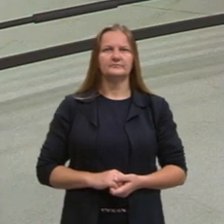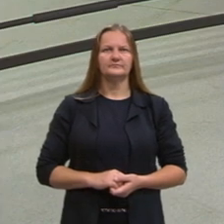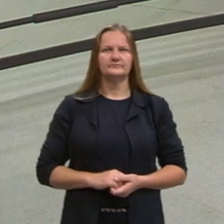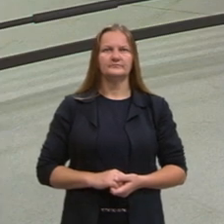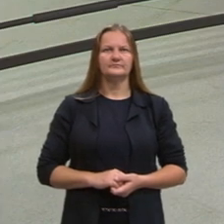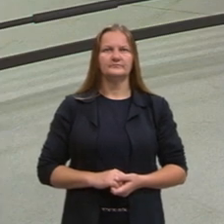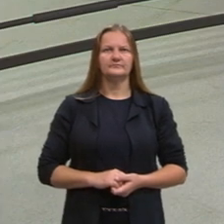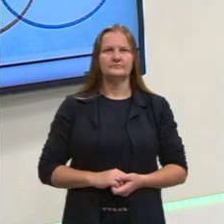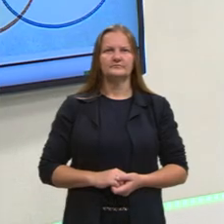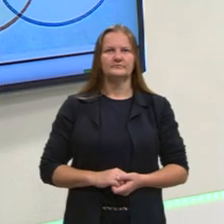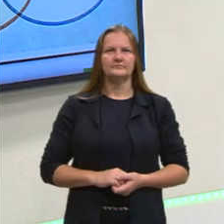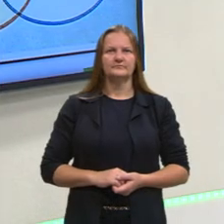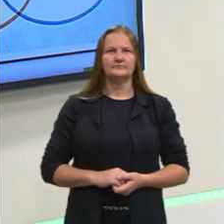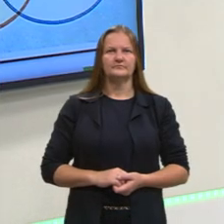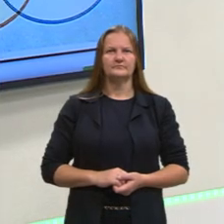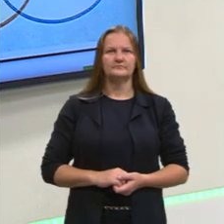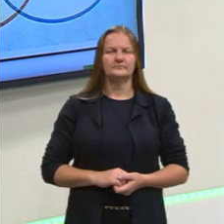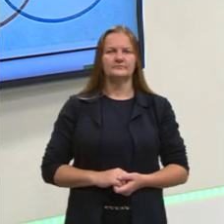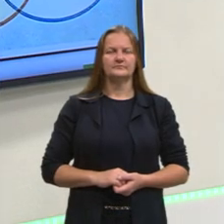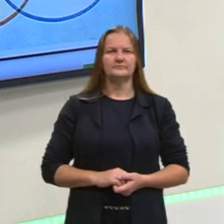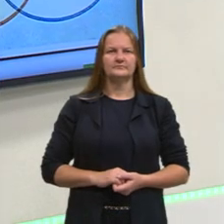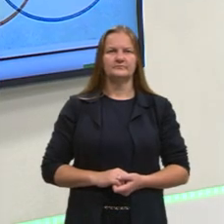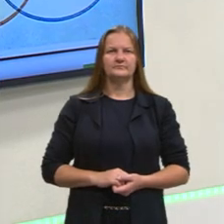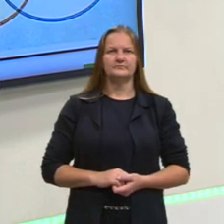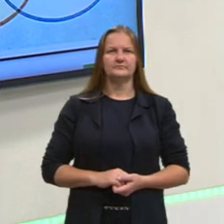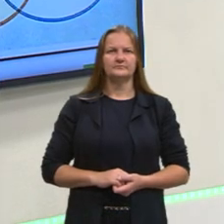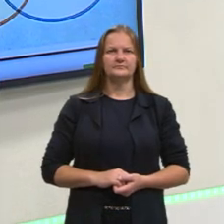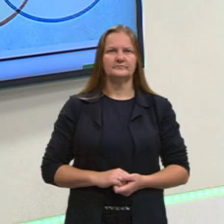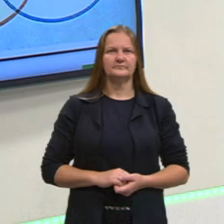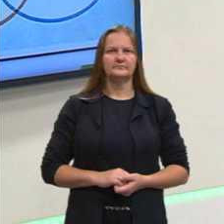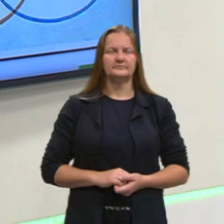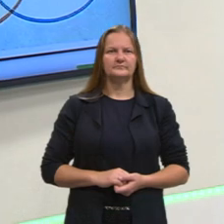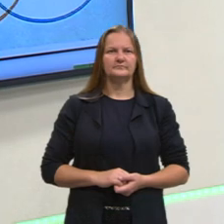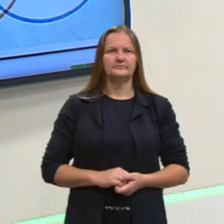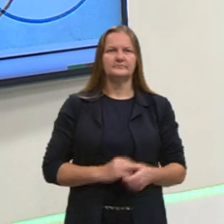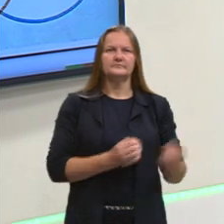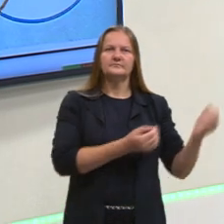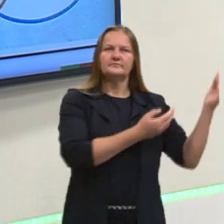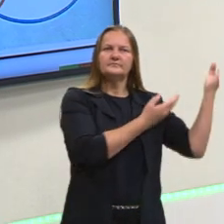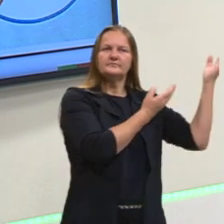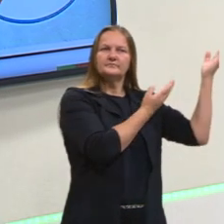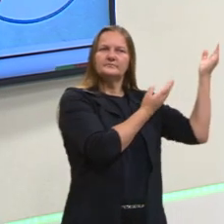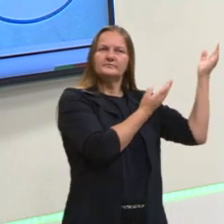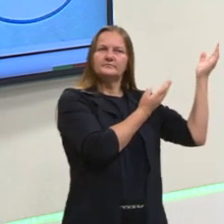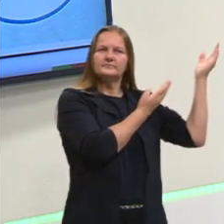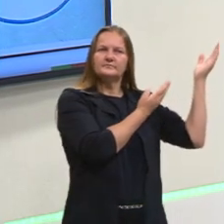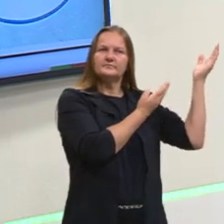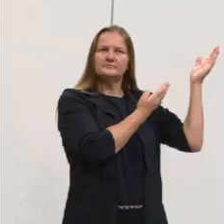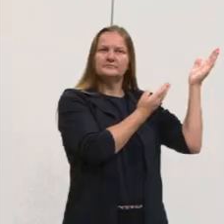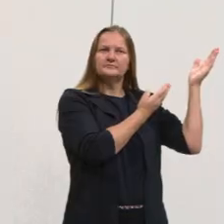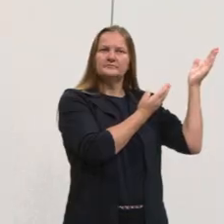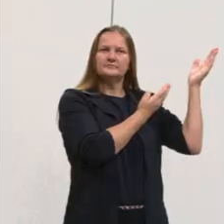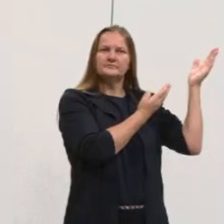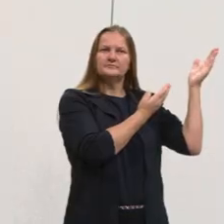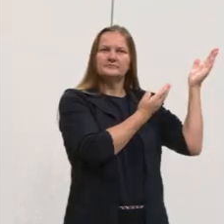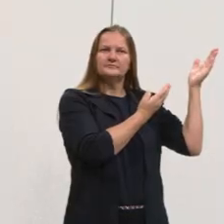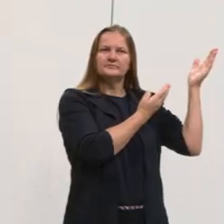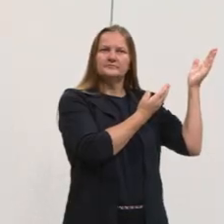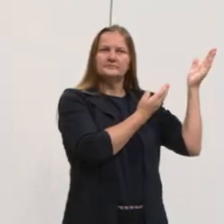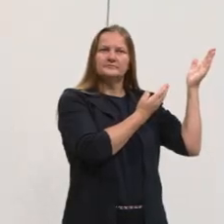não está contido e não está contido